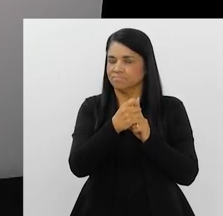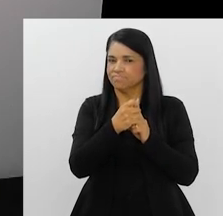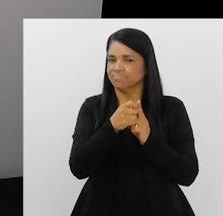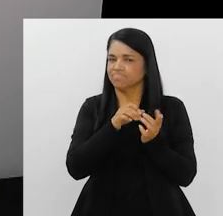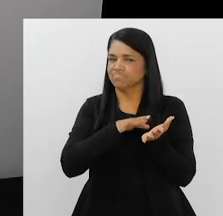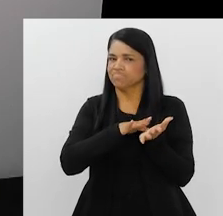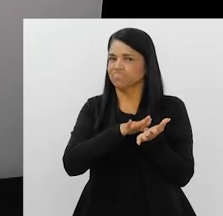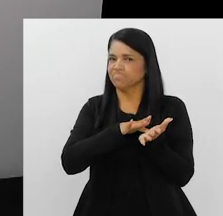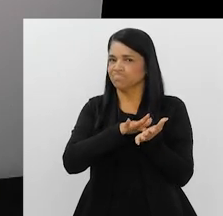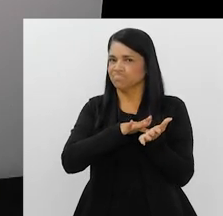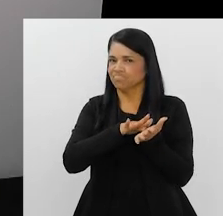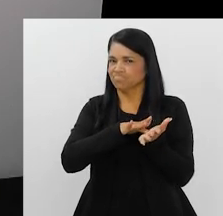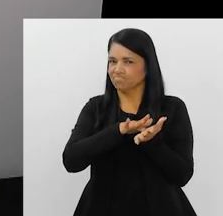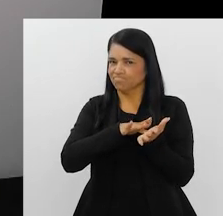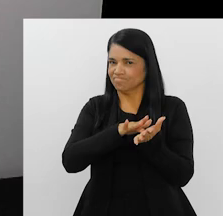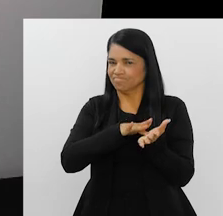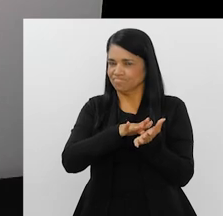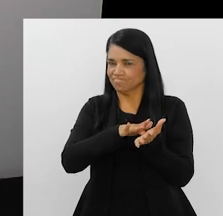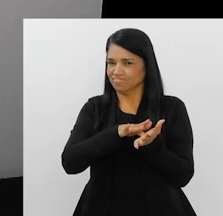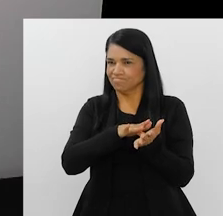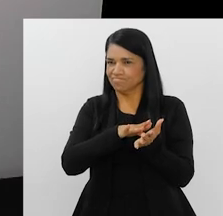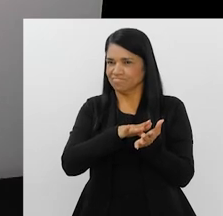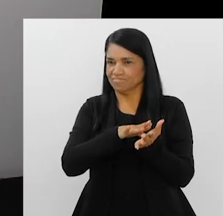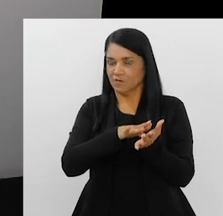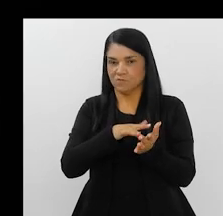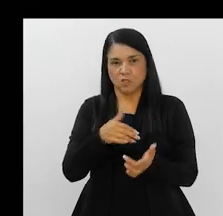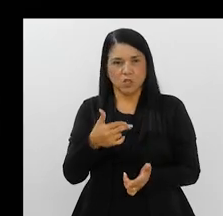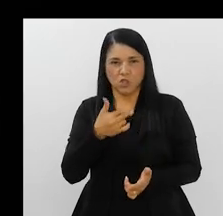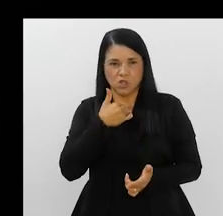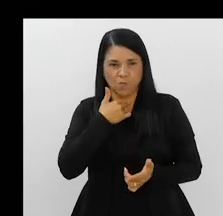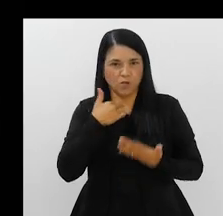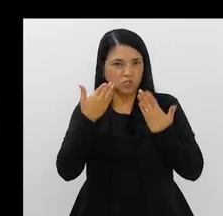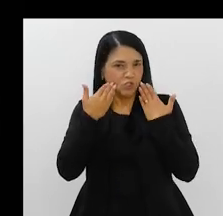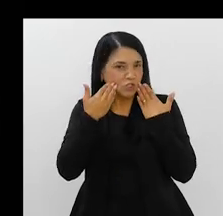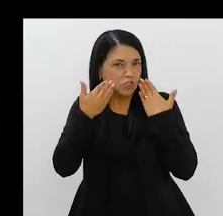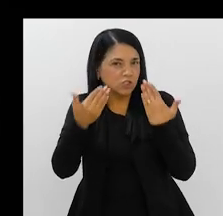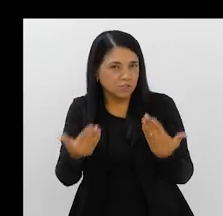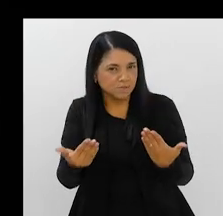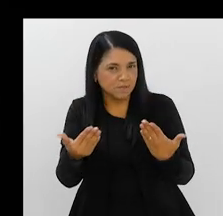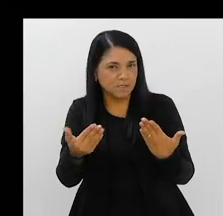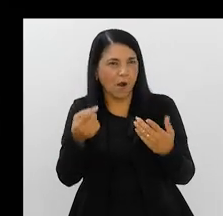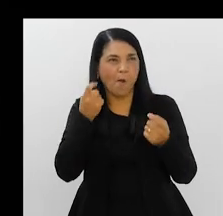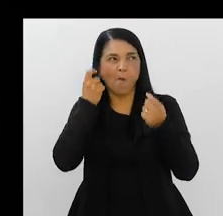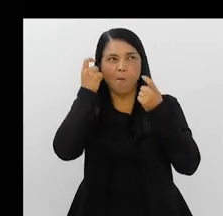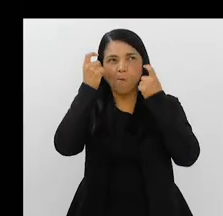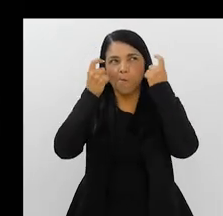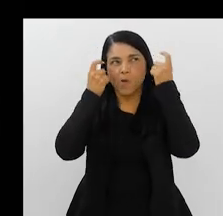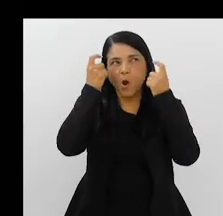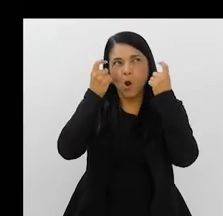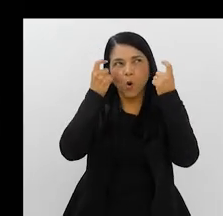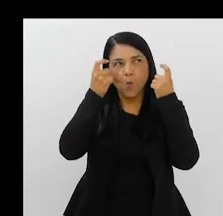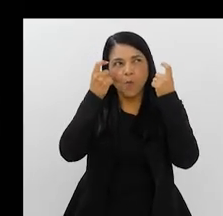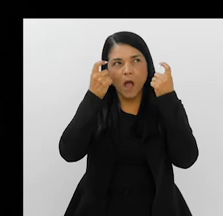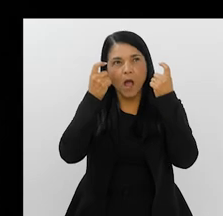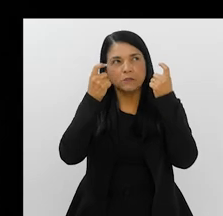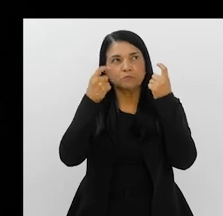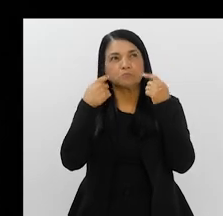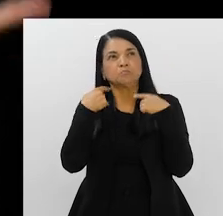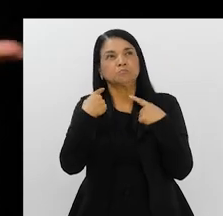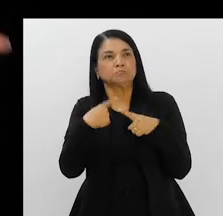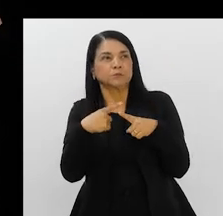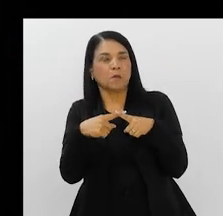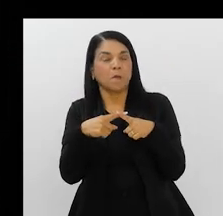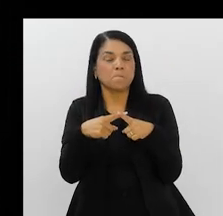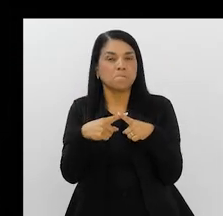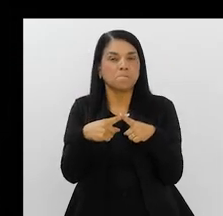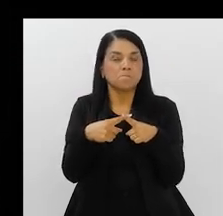absurdamente cínica. É verdade. Porque você não poder expressar aquilo que você está preocupado em ser